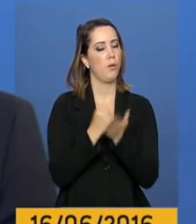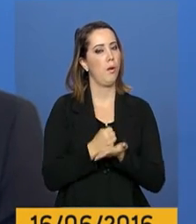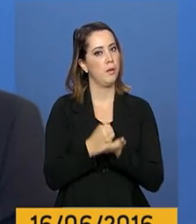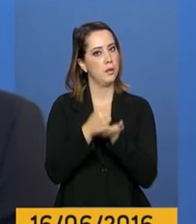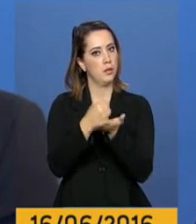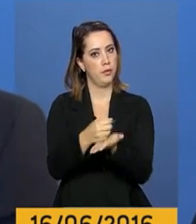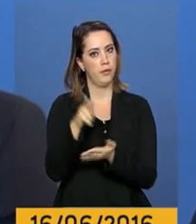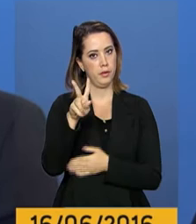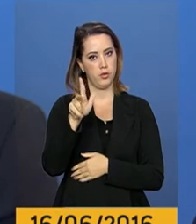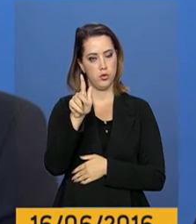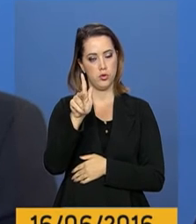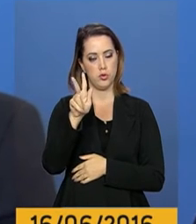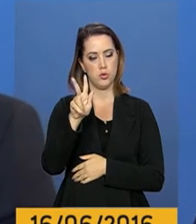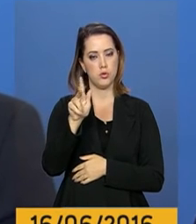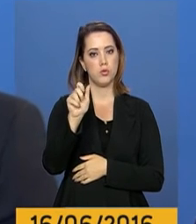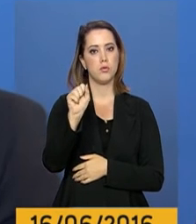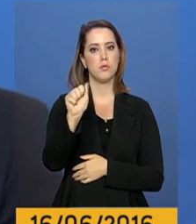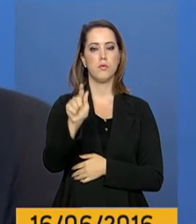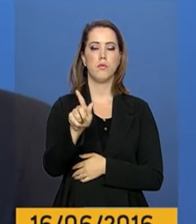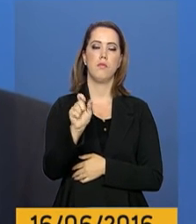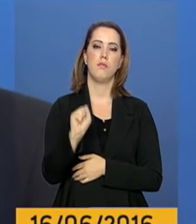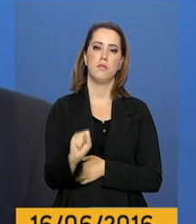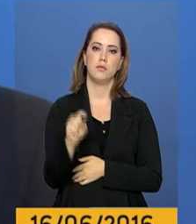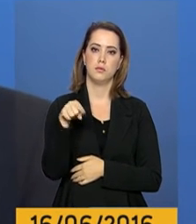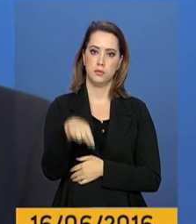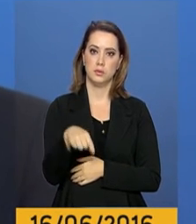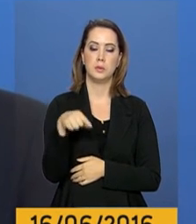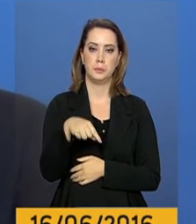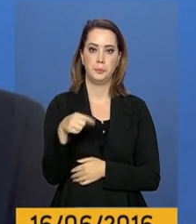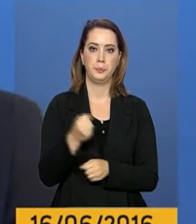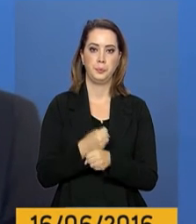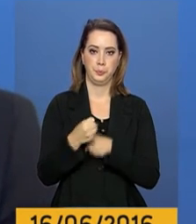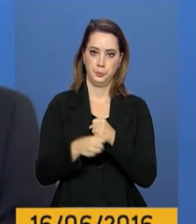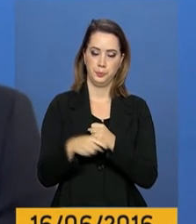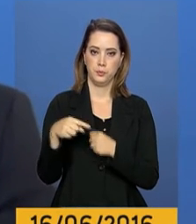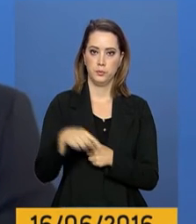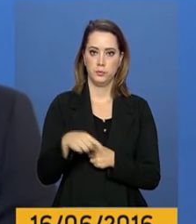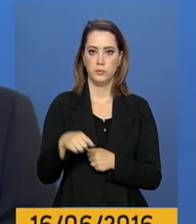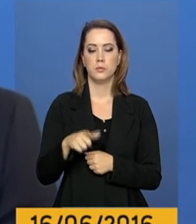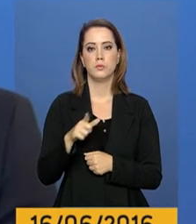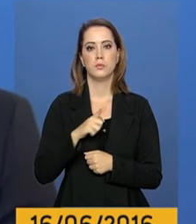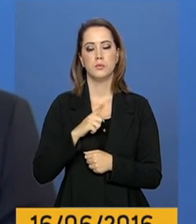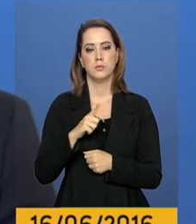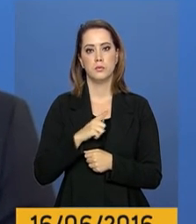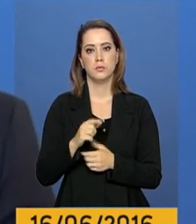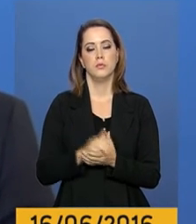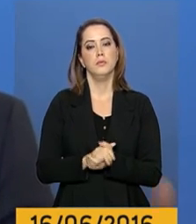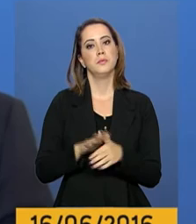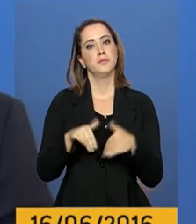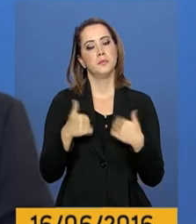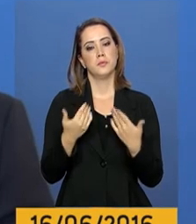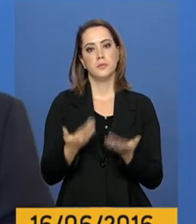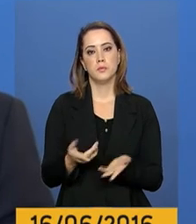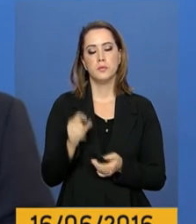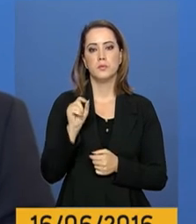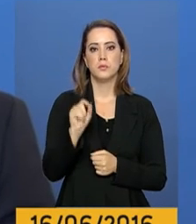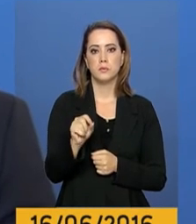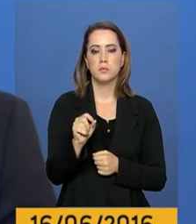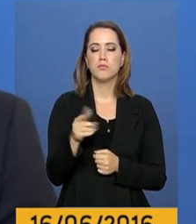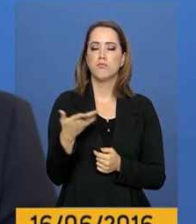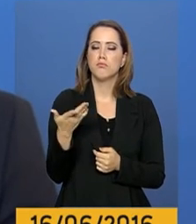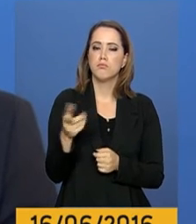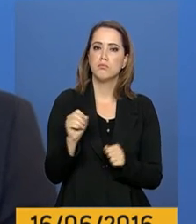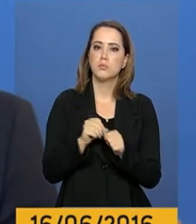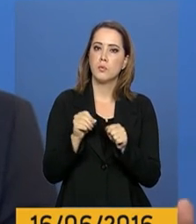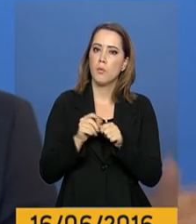que houve neste semestre de 2016, segundo semestre, com relação a 2015. Então, esse comportamento não é